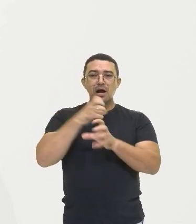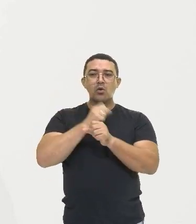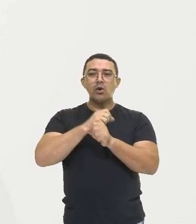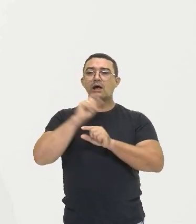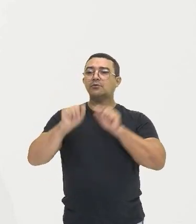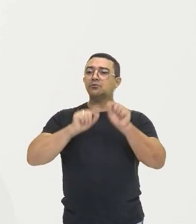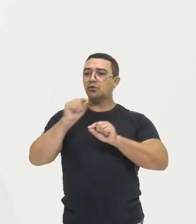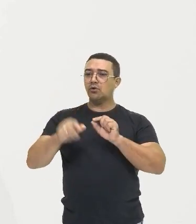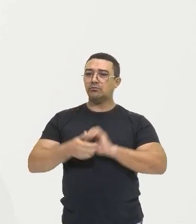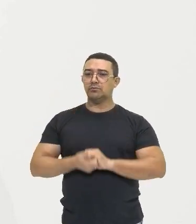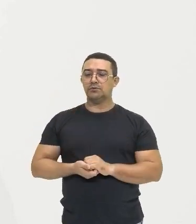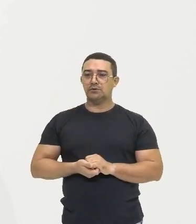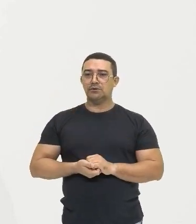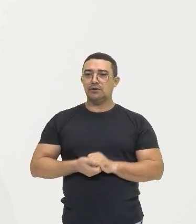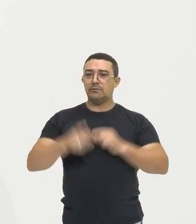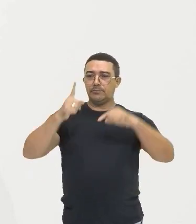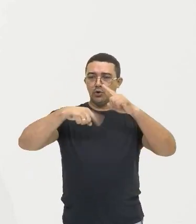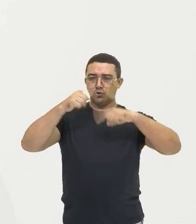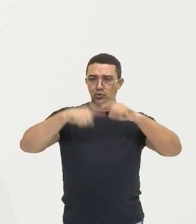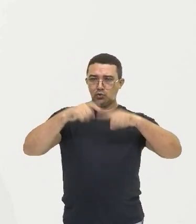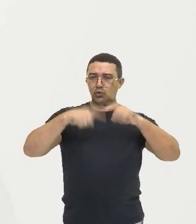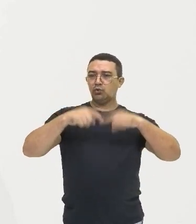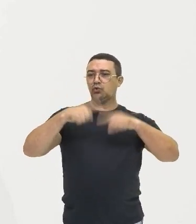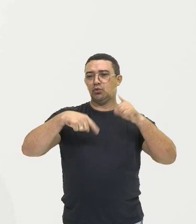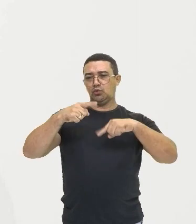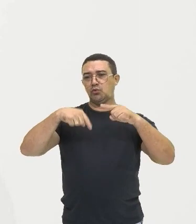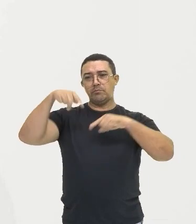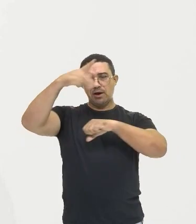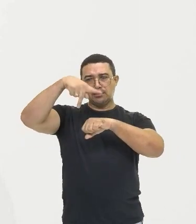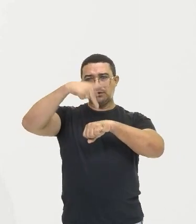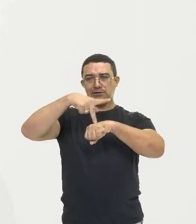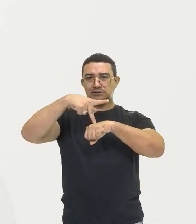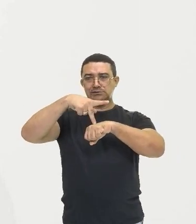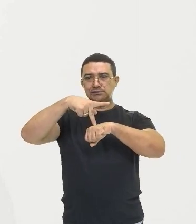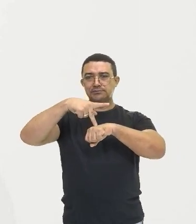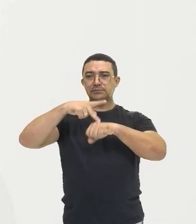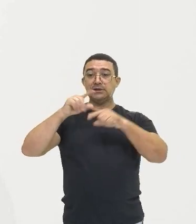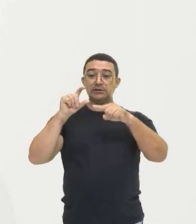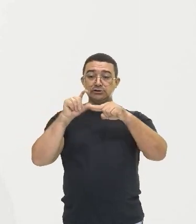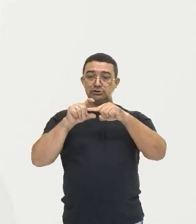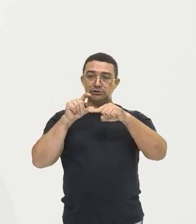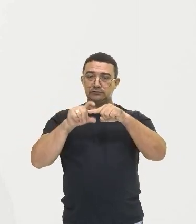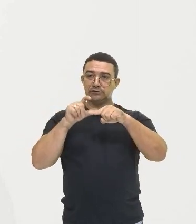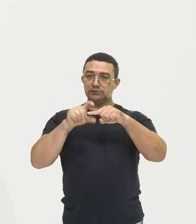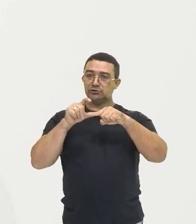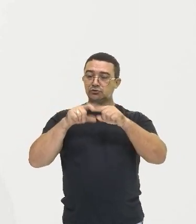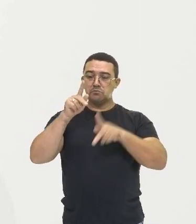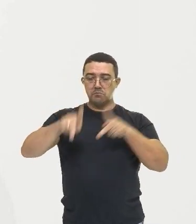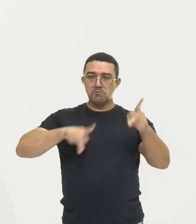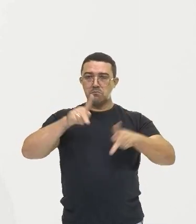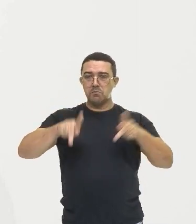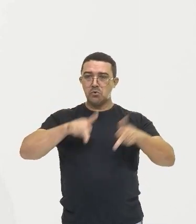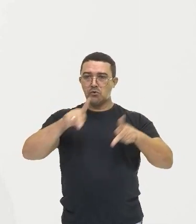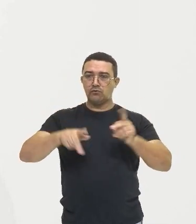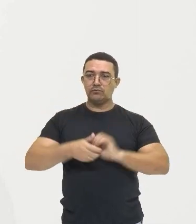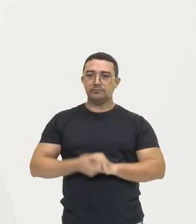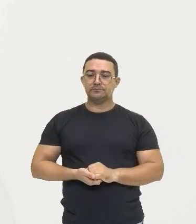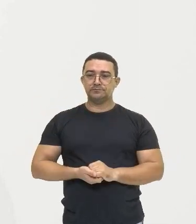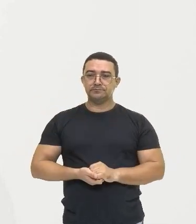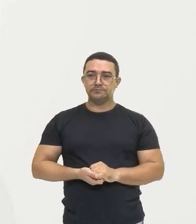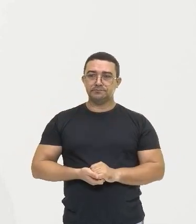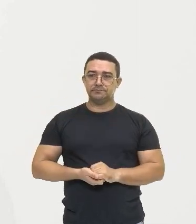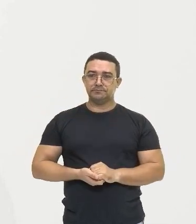seguinte forma: Produto Nacional Bruto dividido pela população, tá